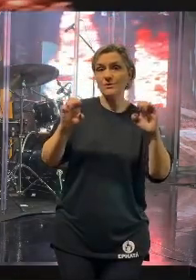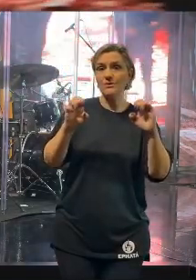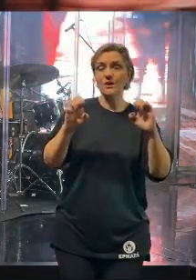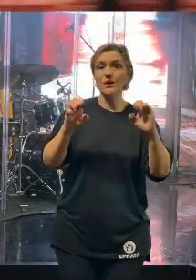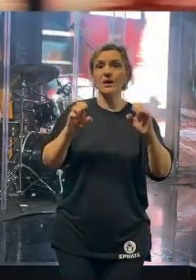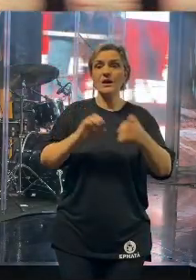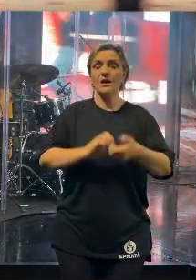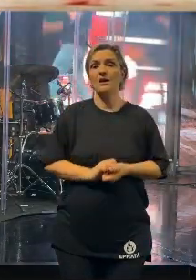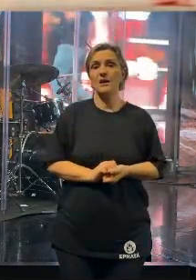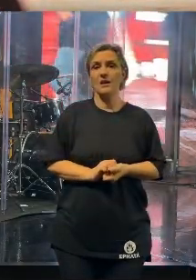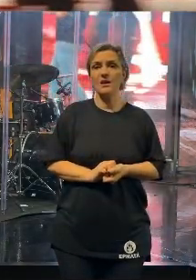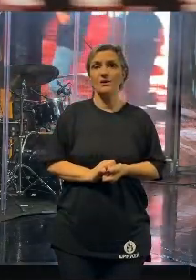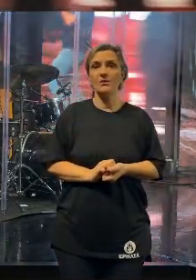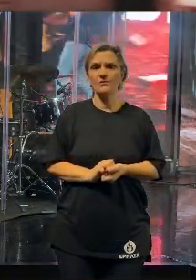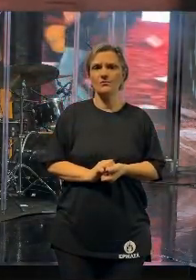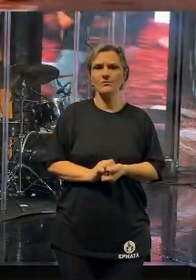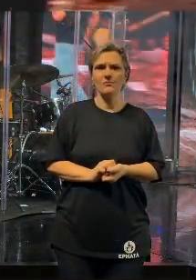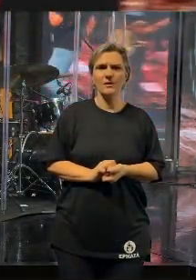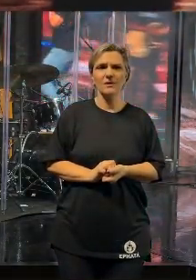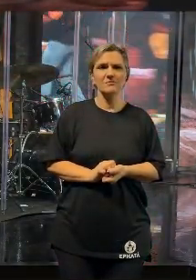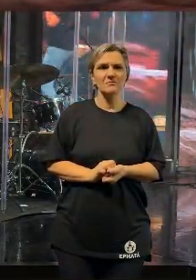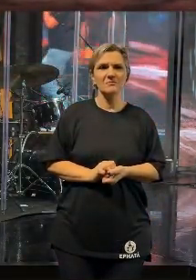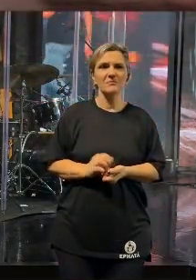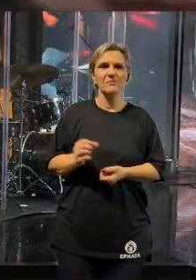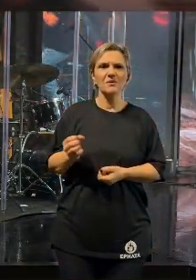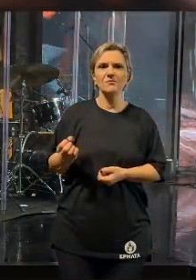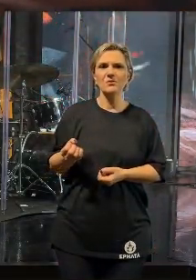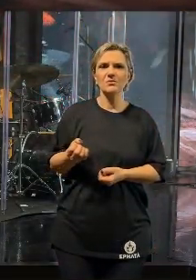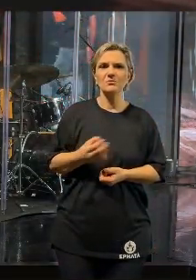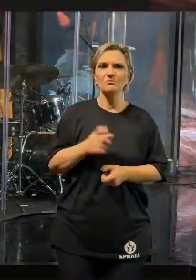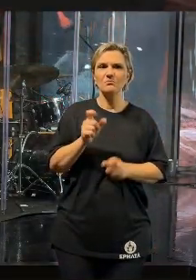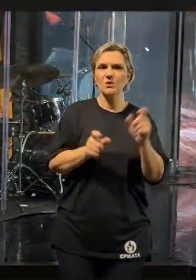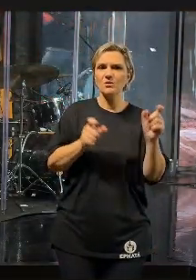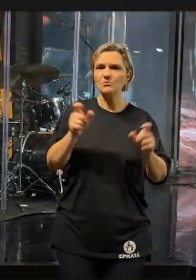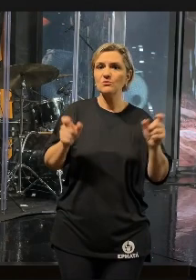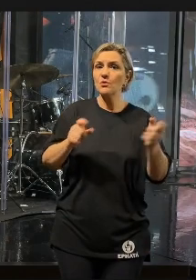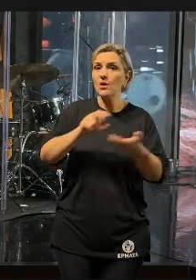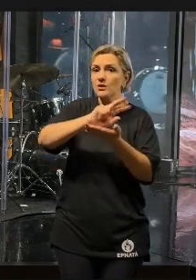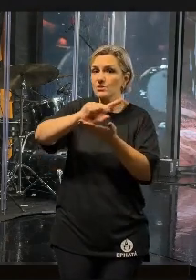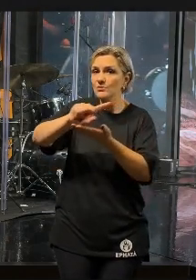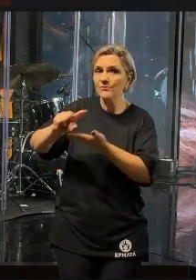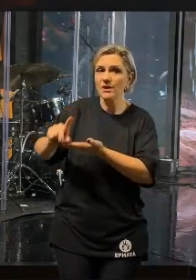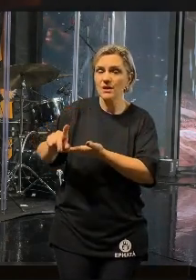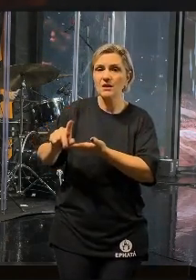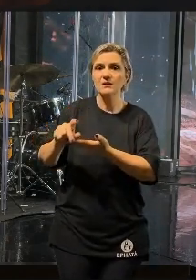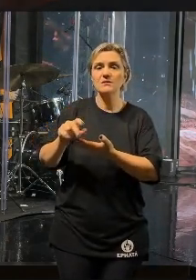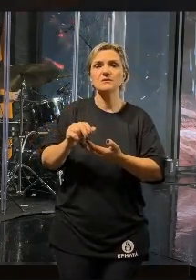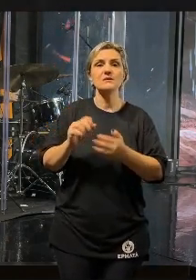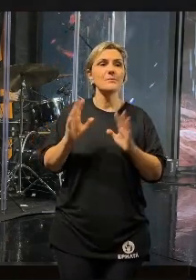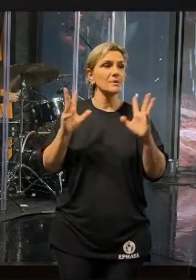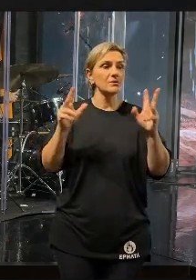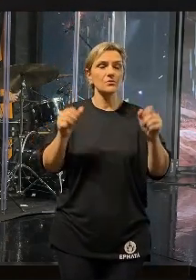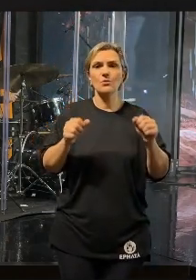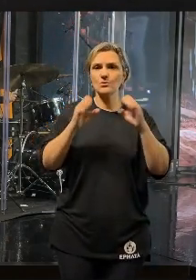clarinho. O Evangelho veio para o nordestino, mas também veio para o sulista. O Evangelho veio para